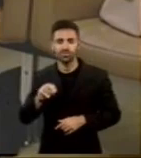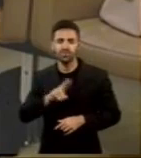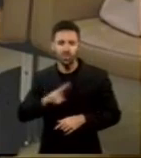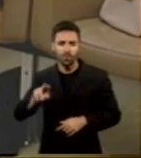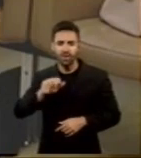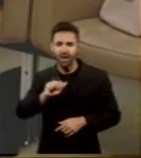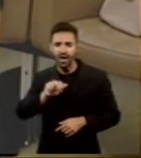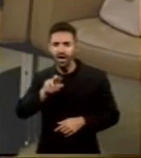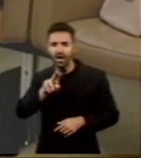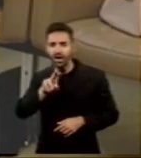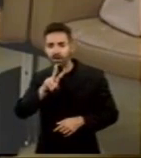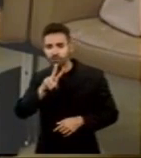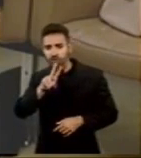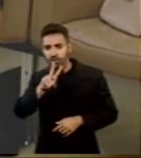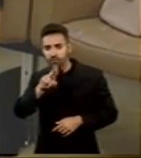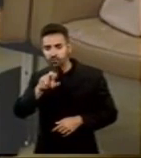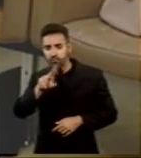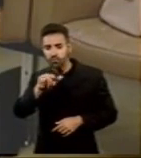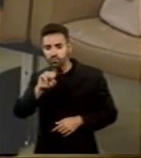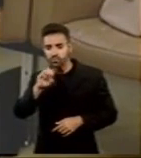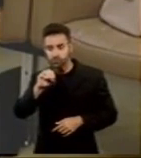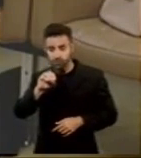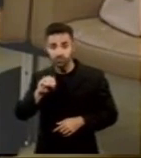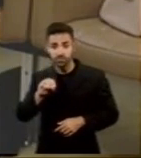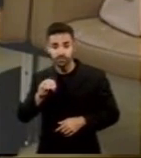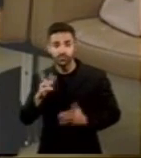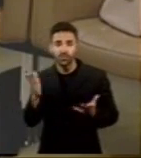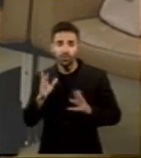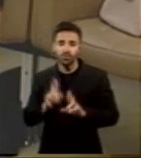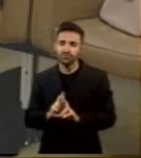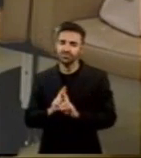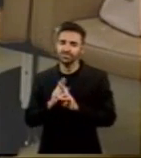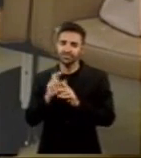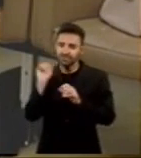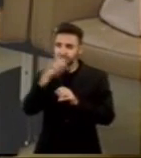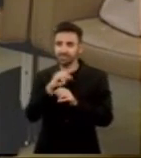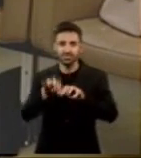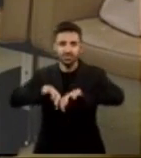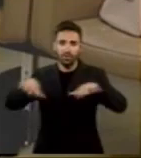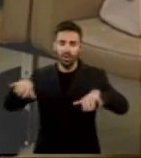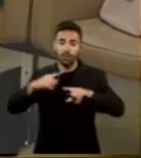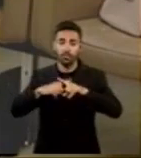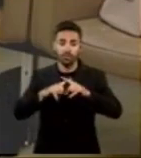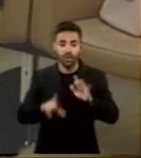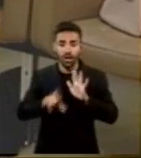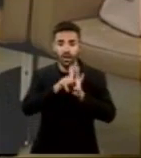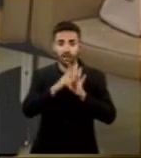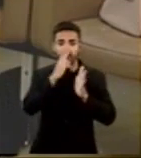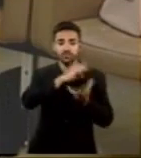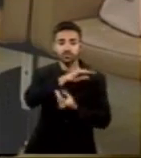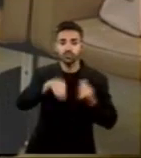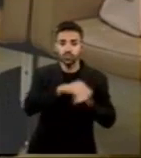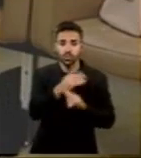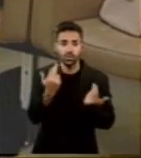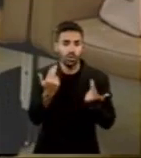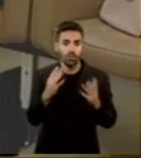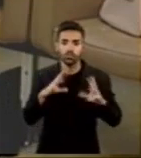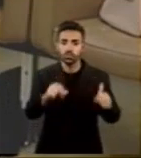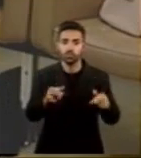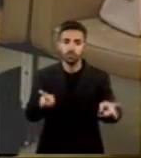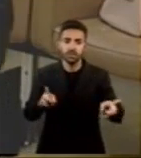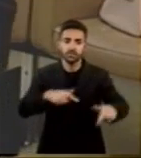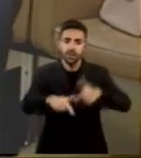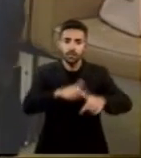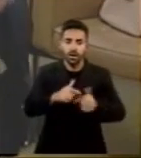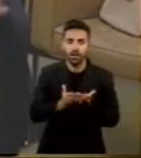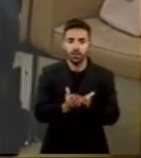que hoje essa diferenciação fica mais complicada de fazer, porque eu entendo que a lei colocou todo mundo como trabalhador portuário, só que